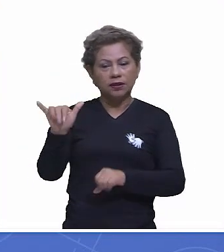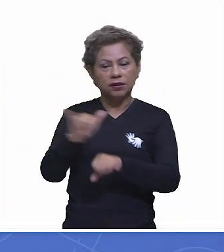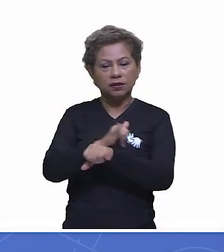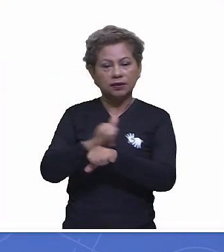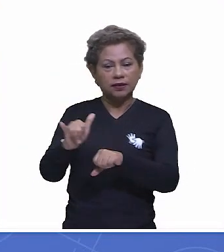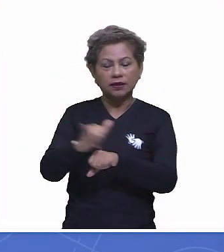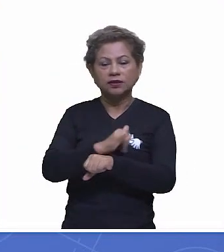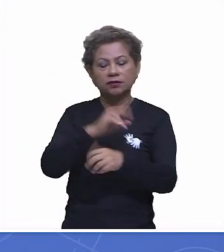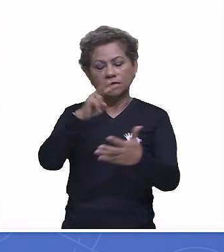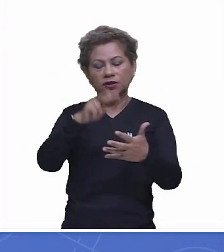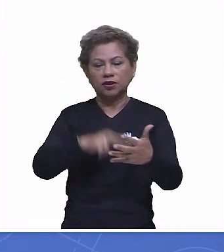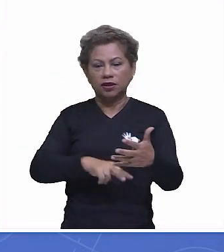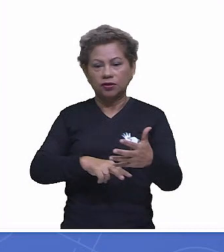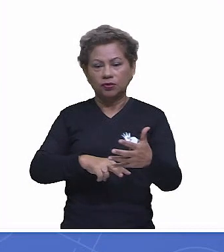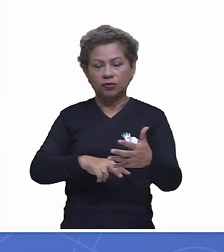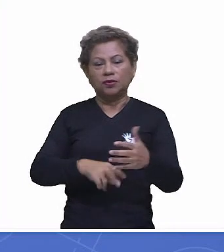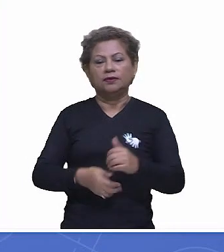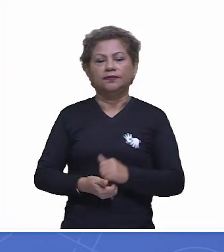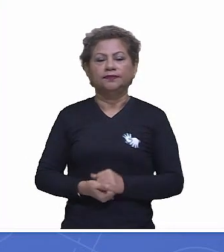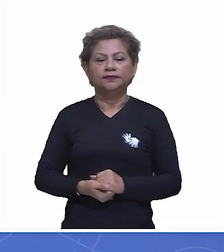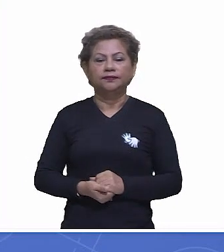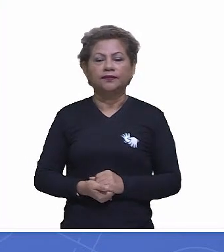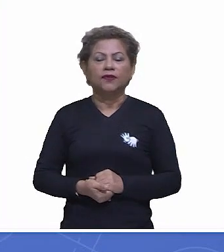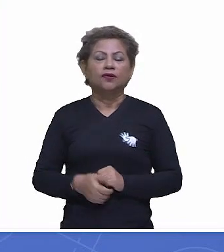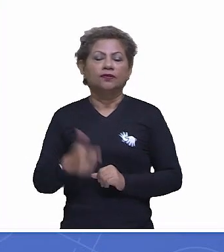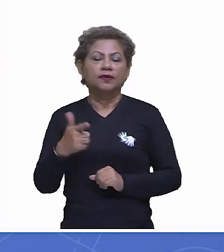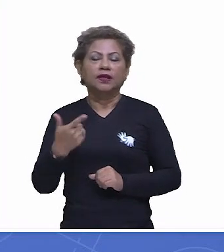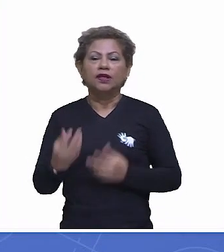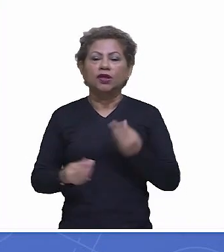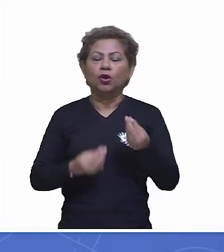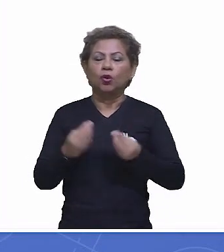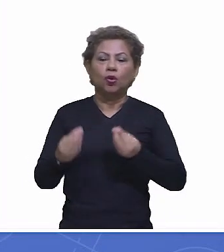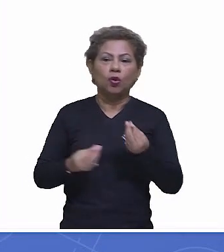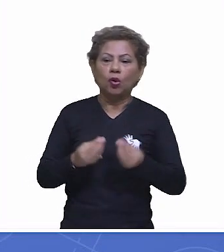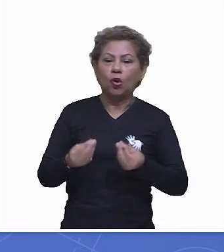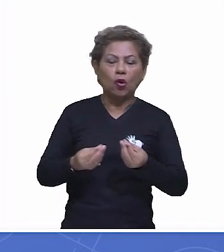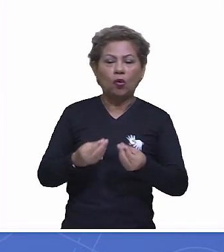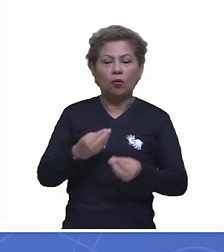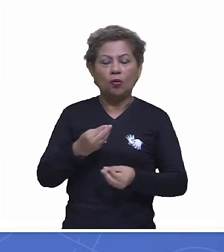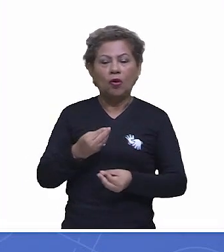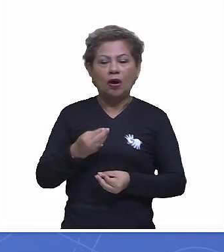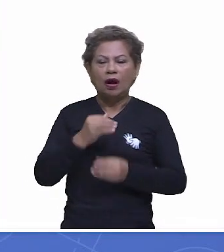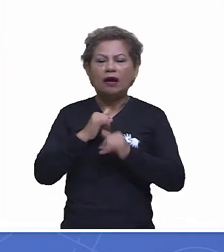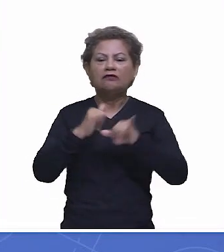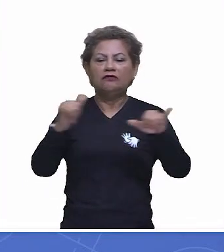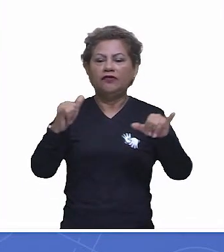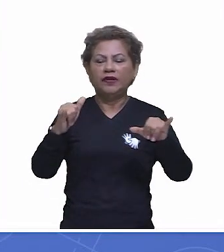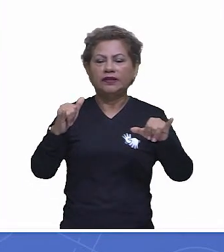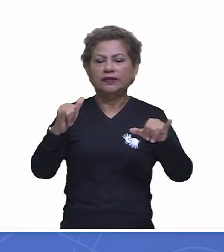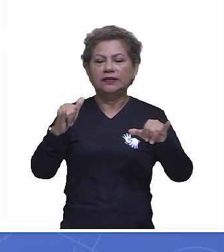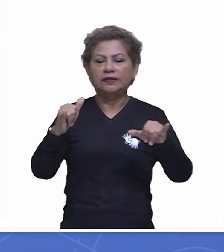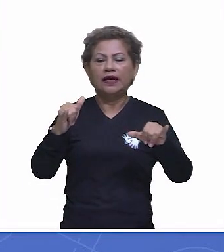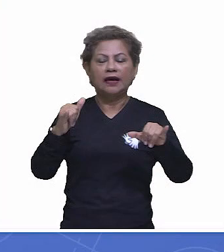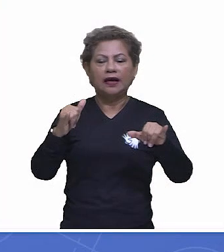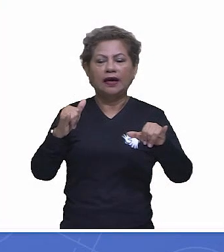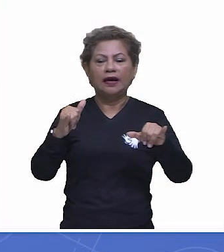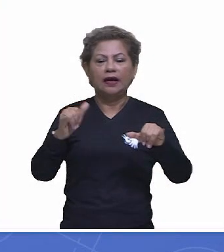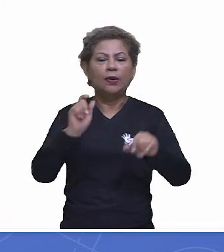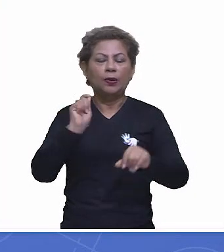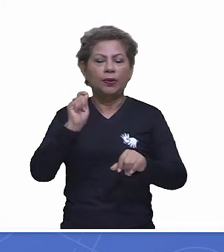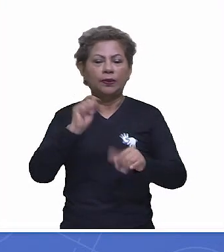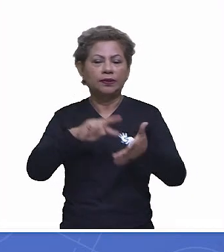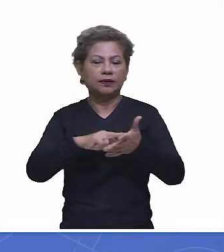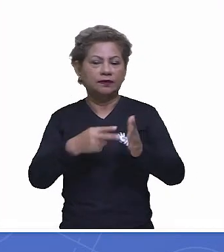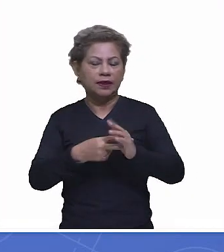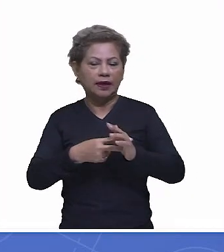vem normalmente, não há uma aplicabilidade, não há uma forma de se buscar e utilizar determinada estratégia de